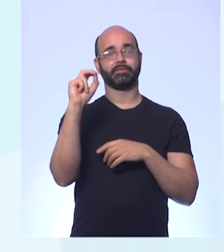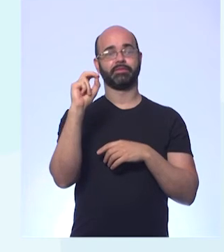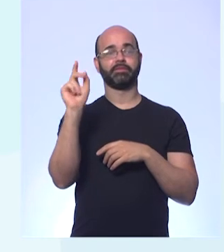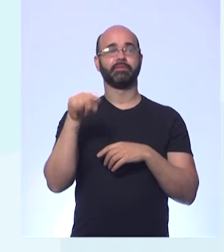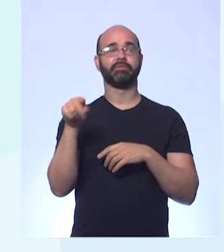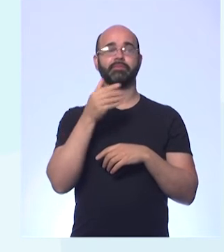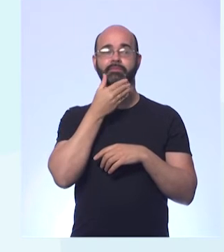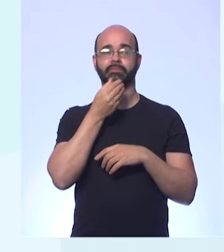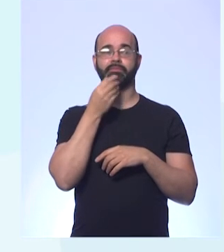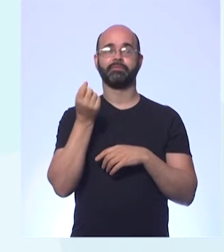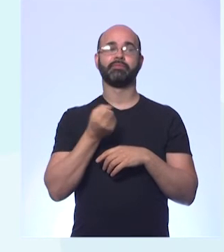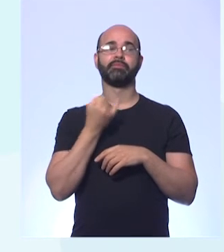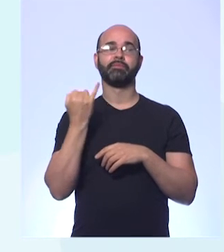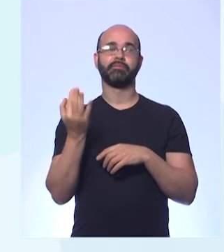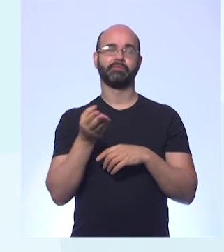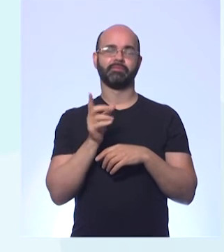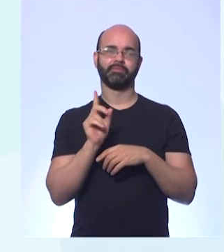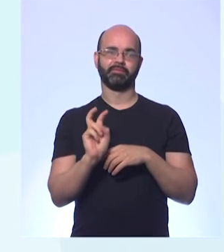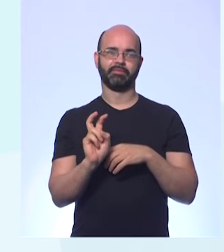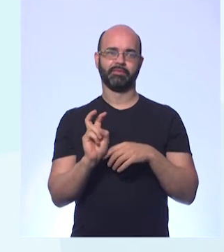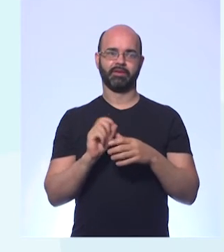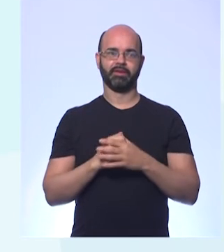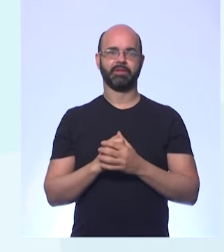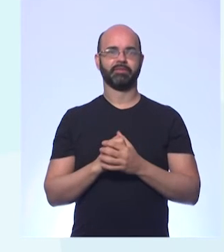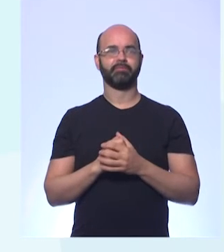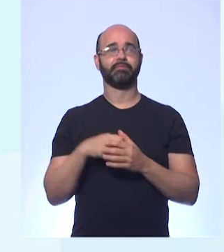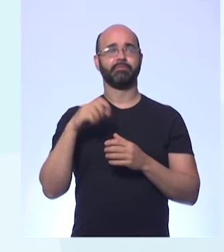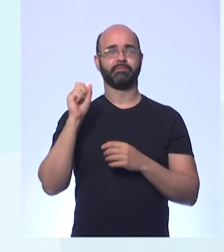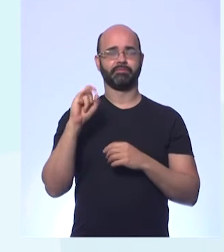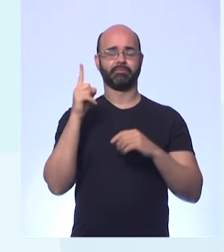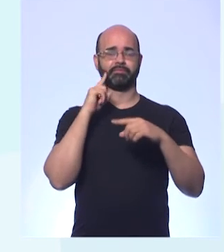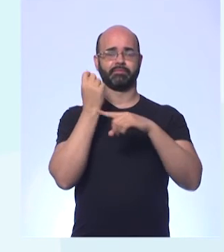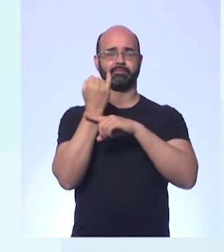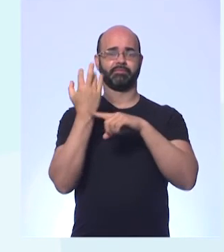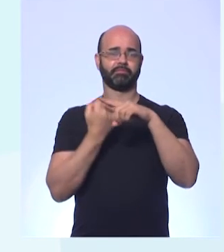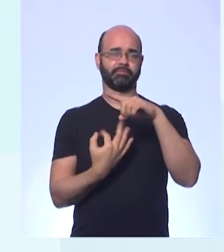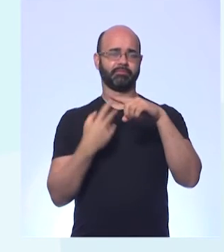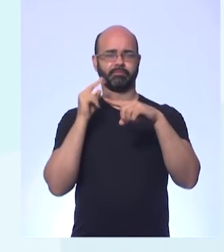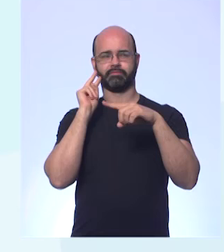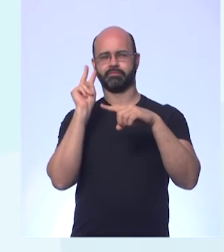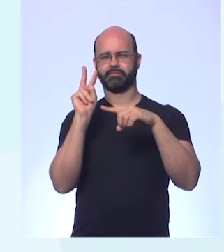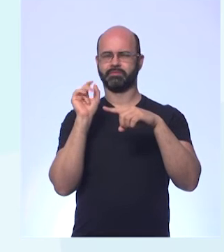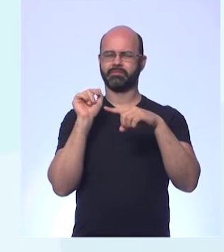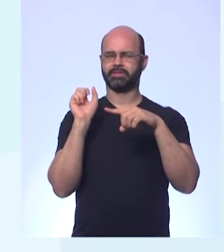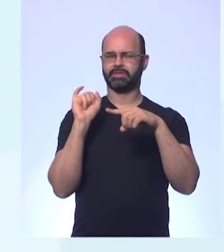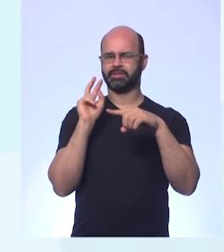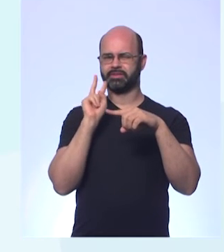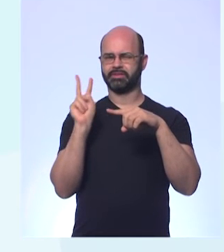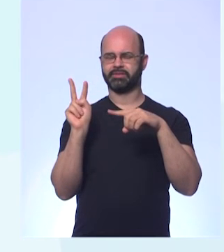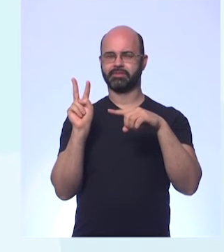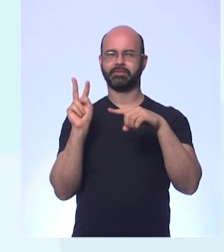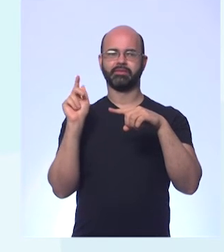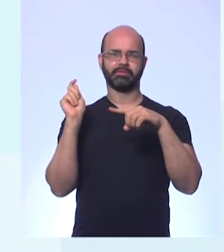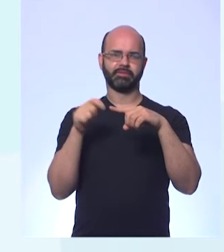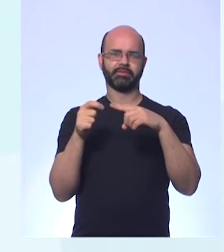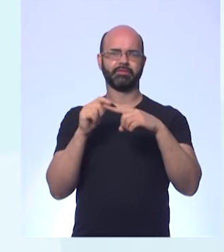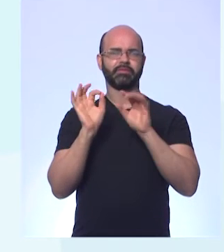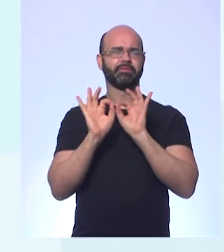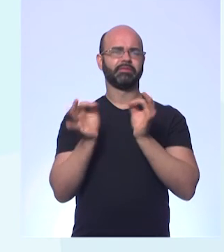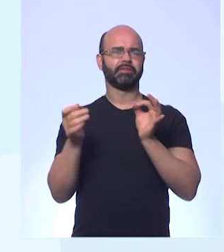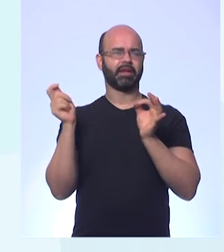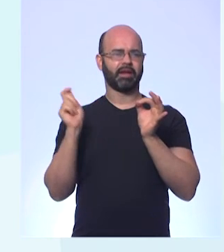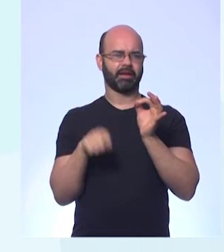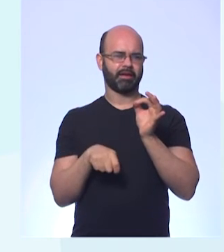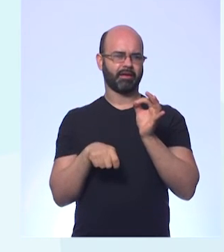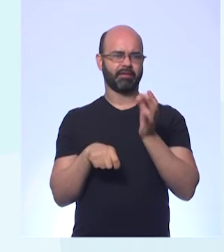número de meninos, que é 15. Lembrando que quando a gente tem uma fração, eu olho para ela. Se eu ver que ela é simplificável, né, se